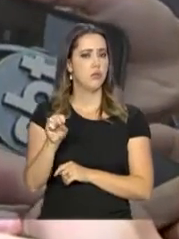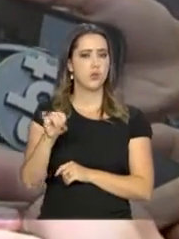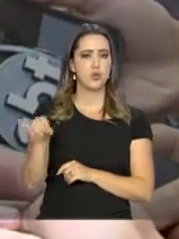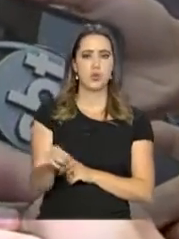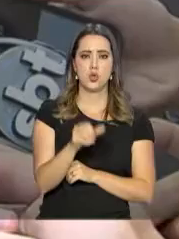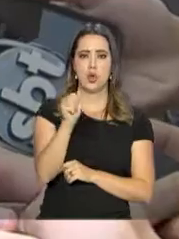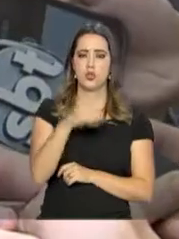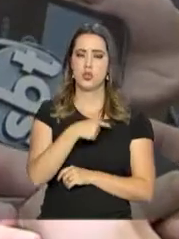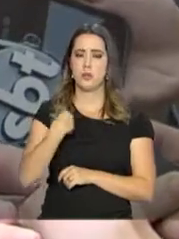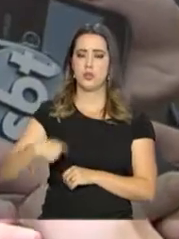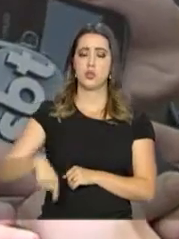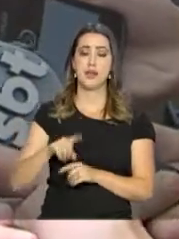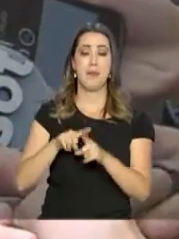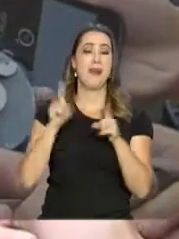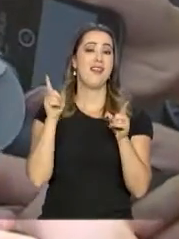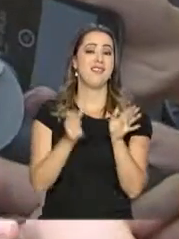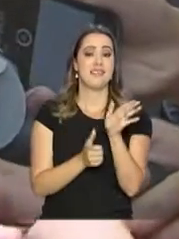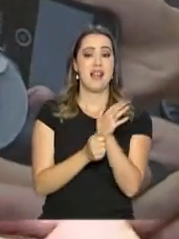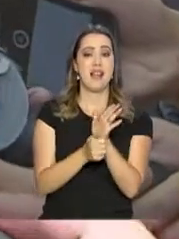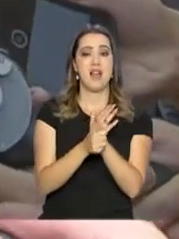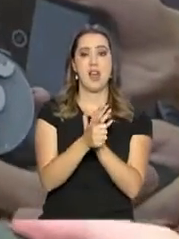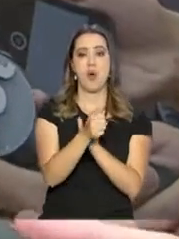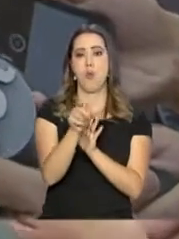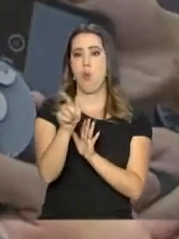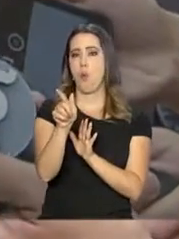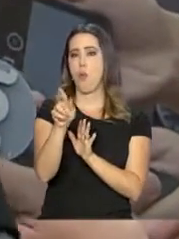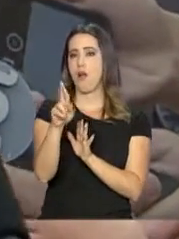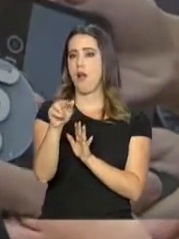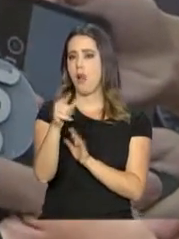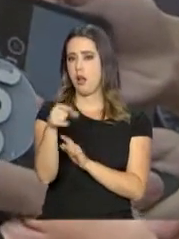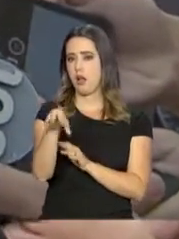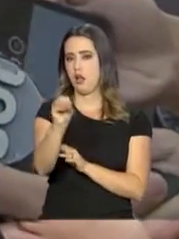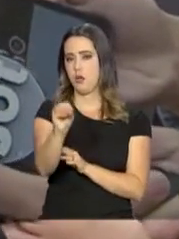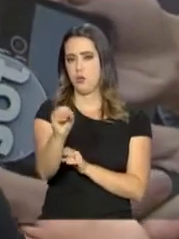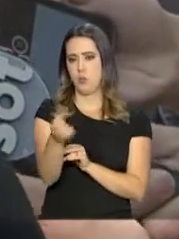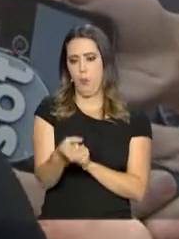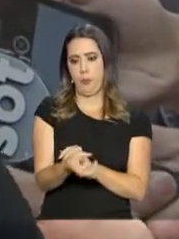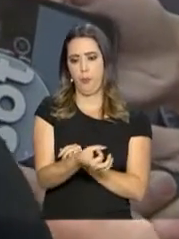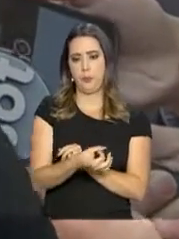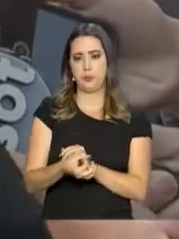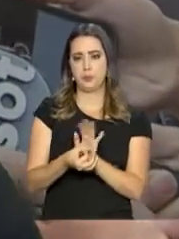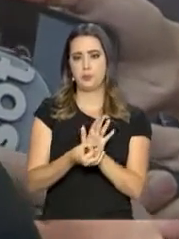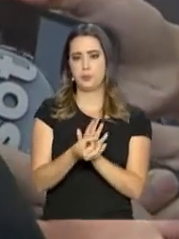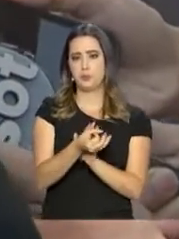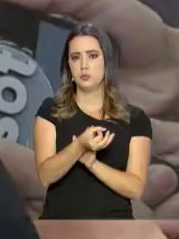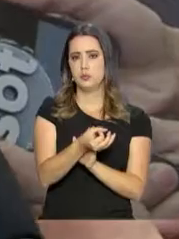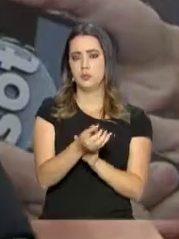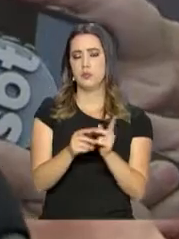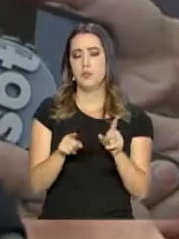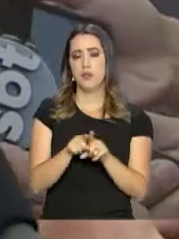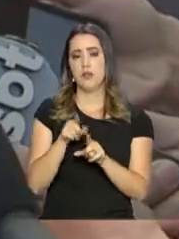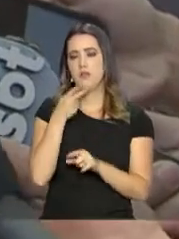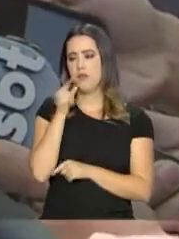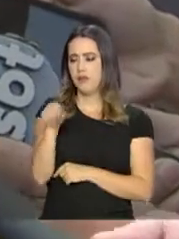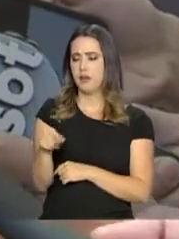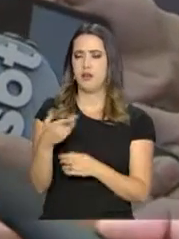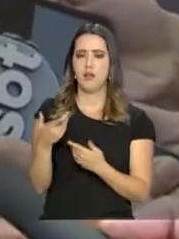para a China, mas soja em grão. E o que nós queremos e ressaltei isso ao presidente Xi